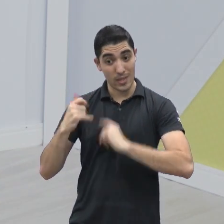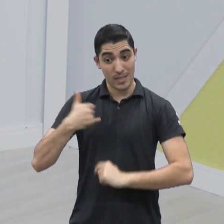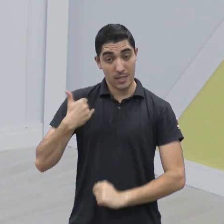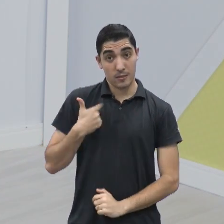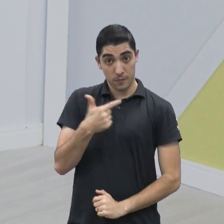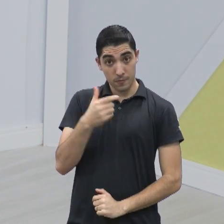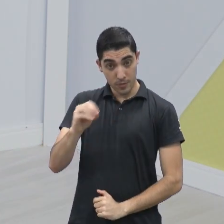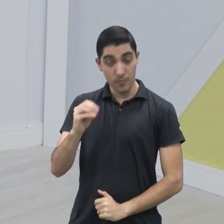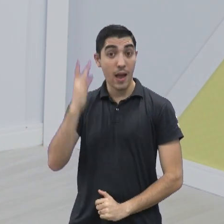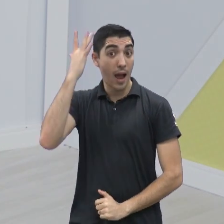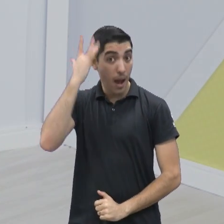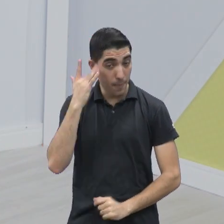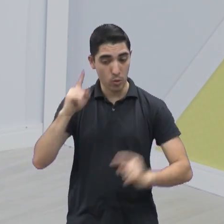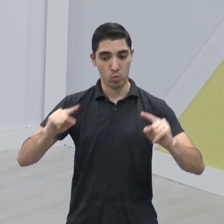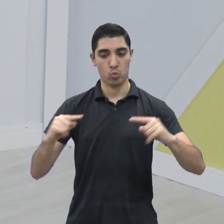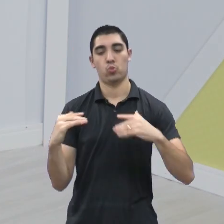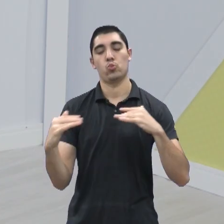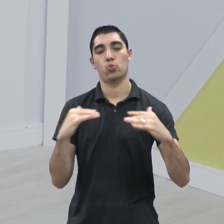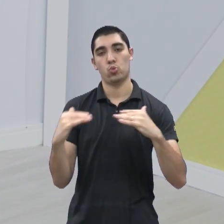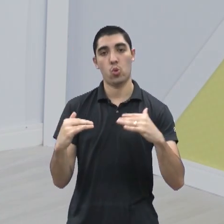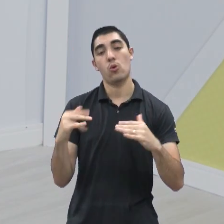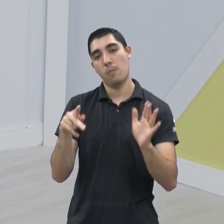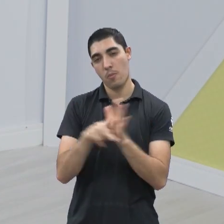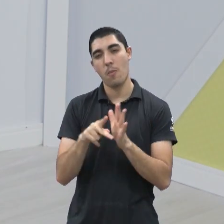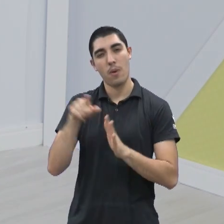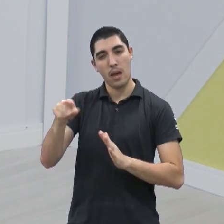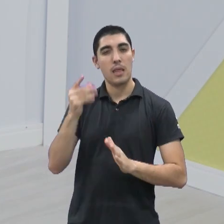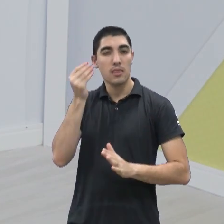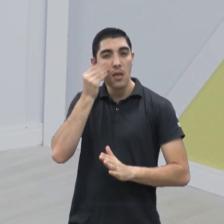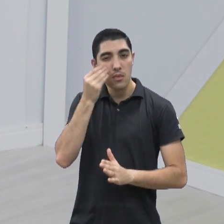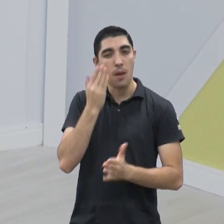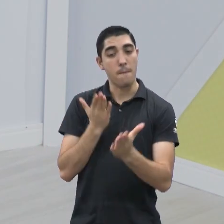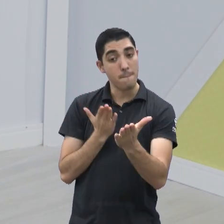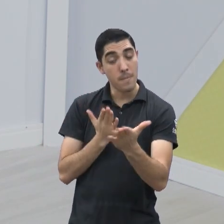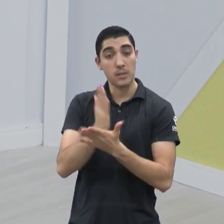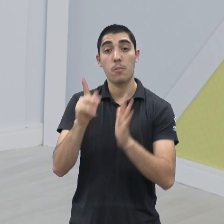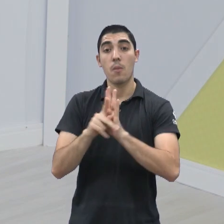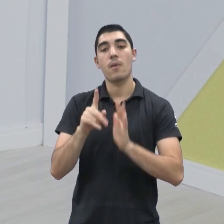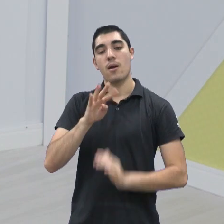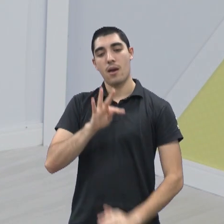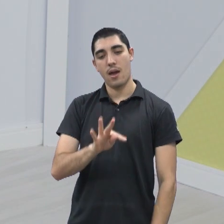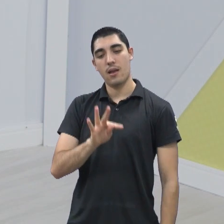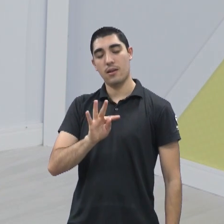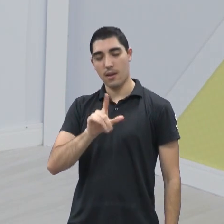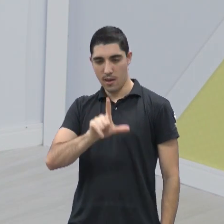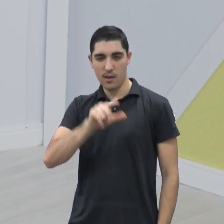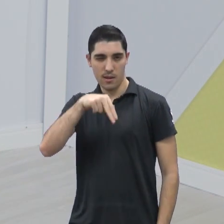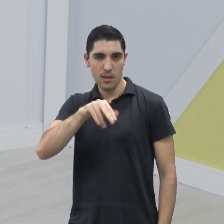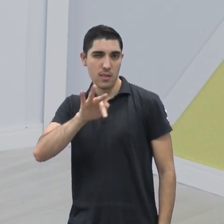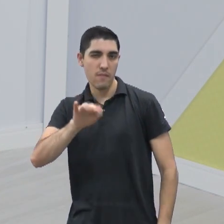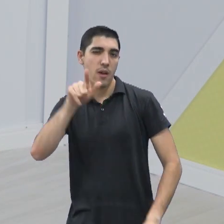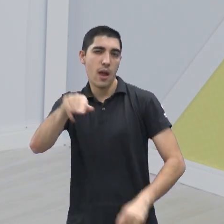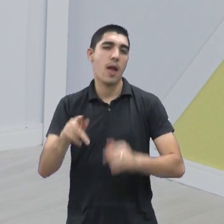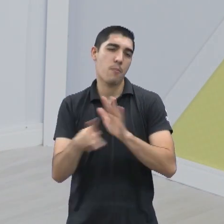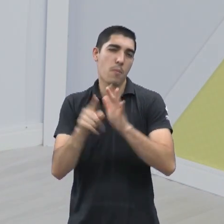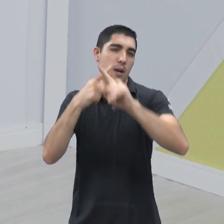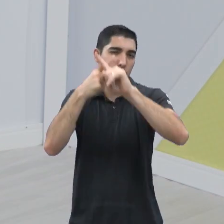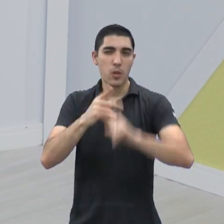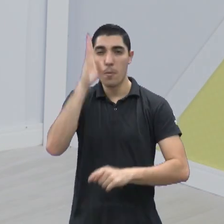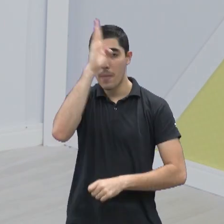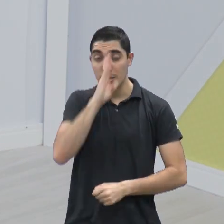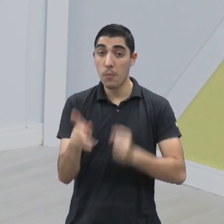entra em quadra amanhã pelo fechamento da fase de classificação da Talentos LNF, que é sempre válido lembrar que é a Liga